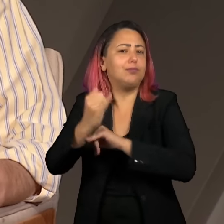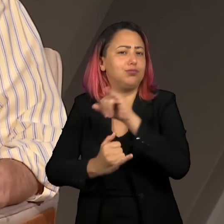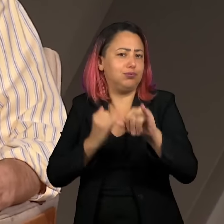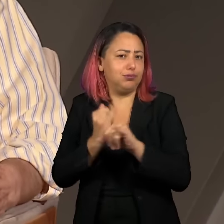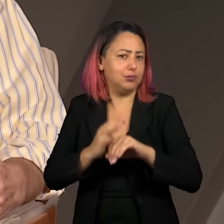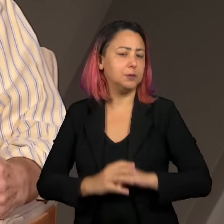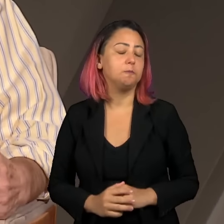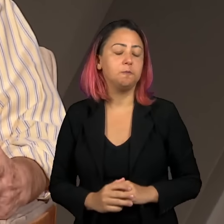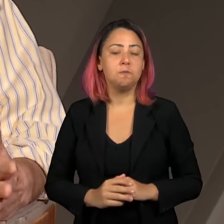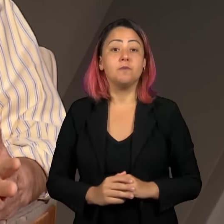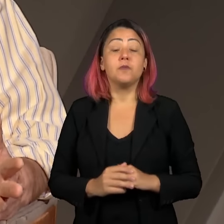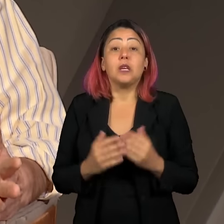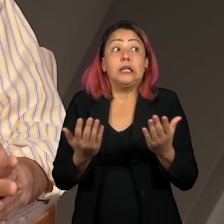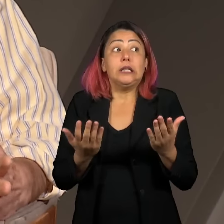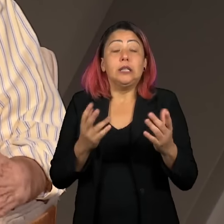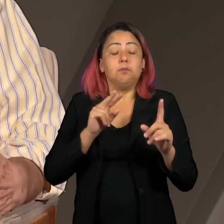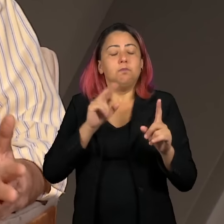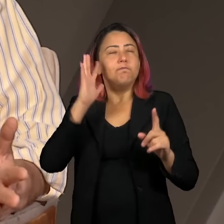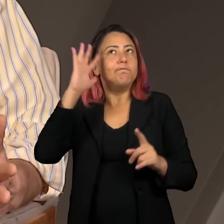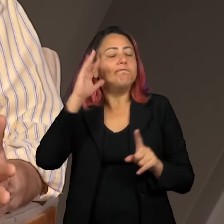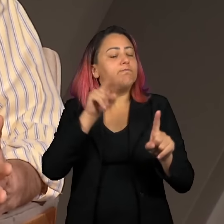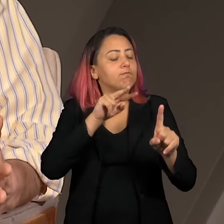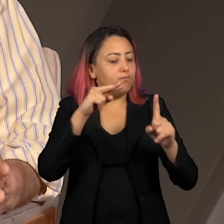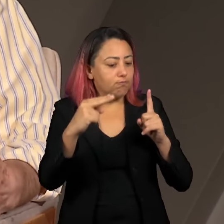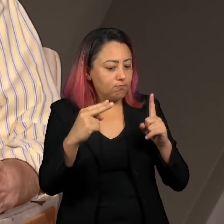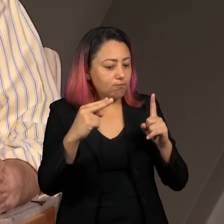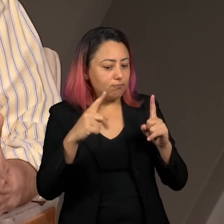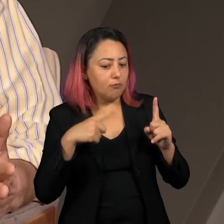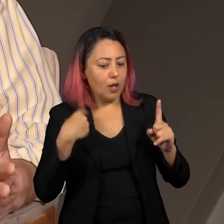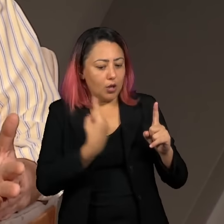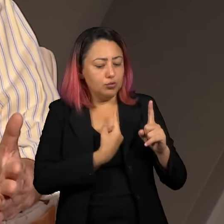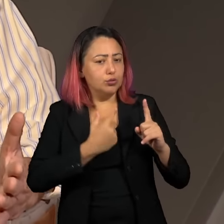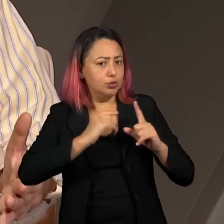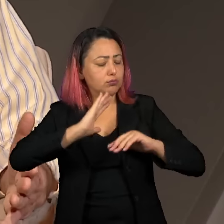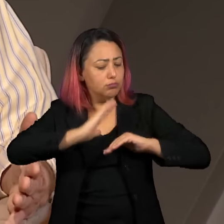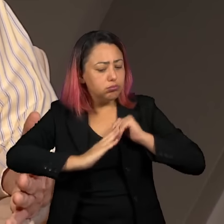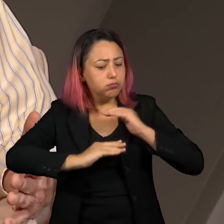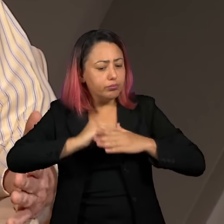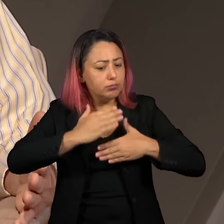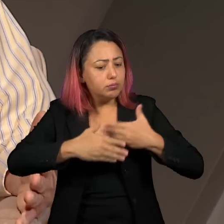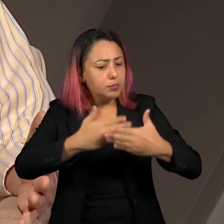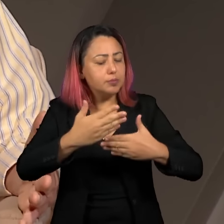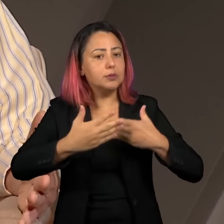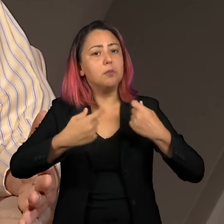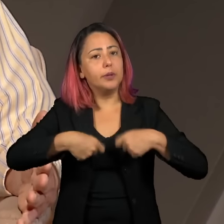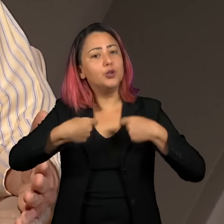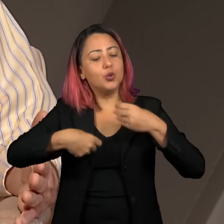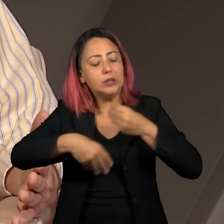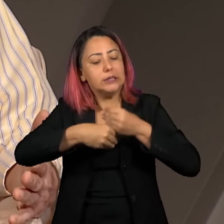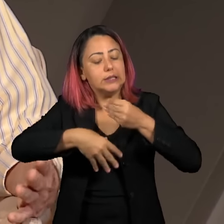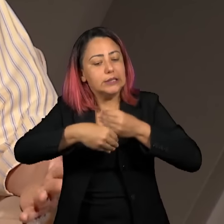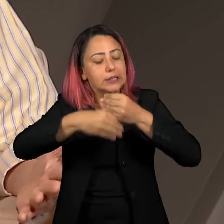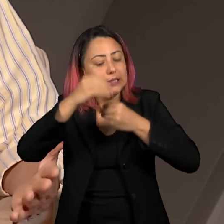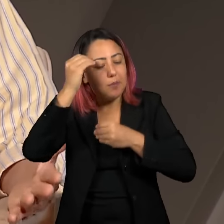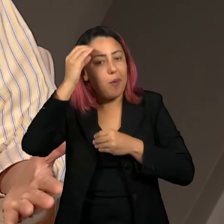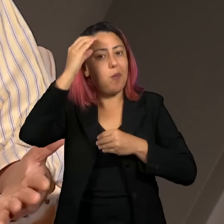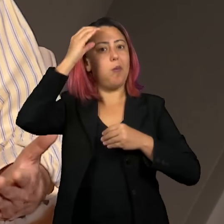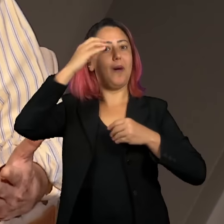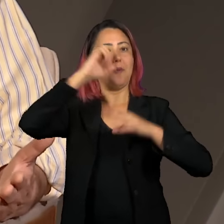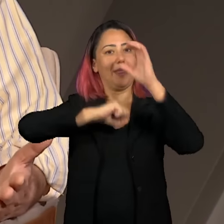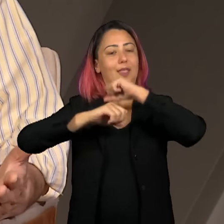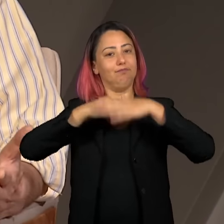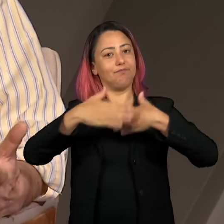eh desse ponto de vista a gente ganhou muito né especialmente com a pandemia Ah ficou